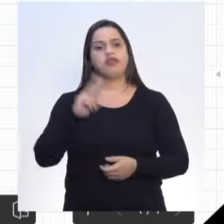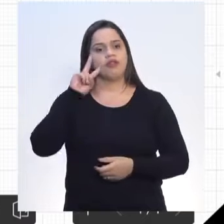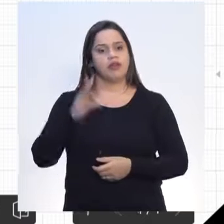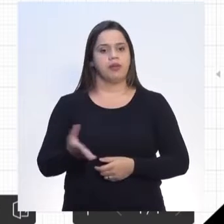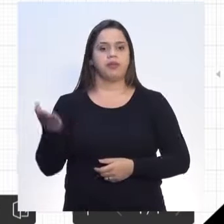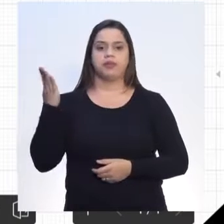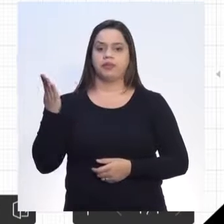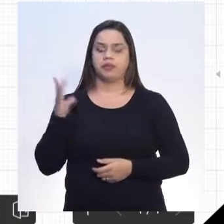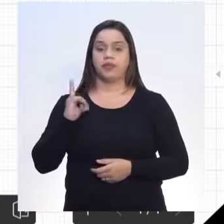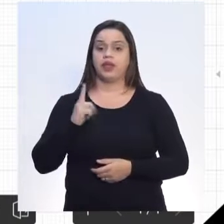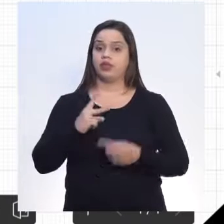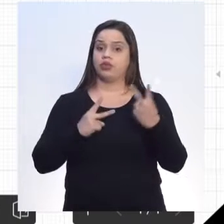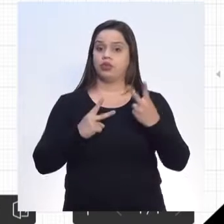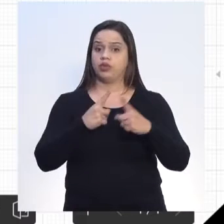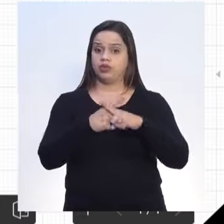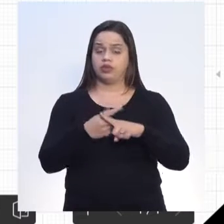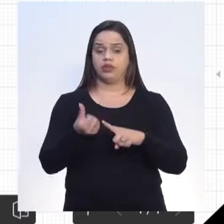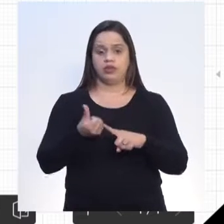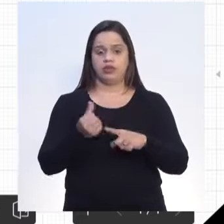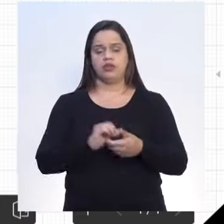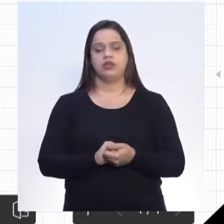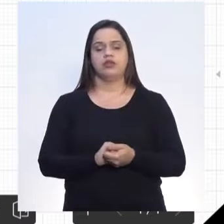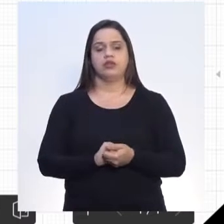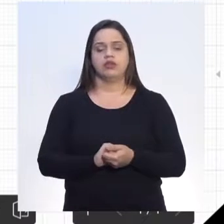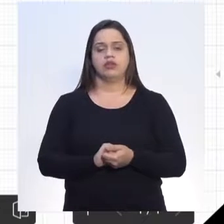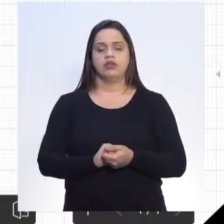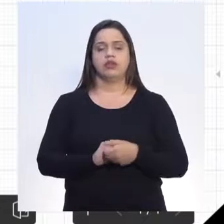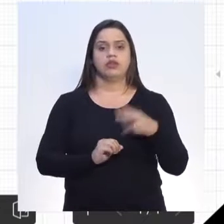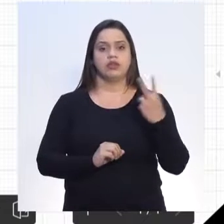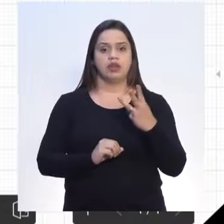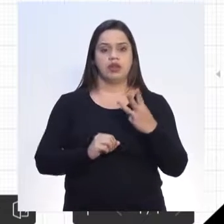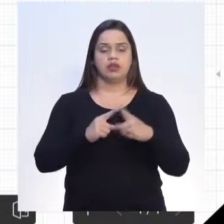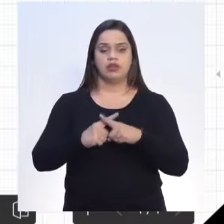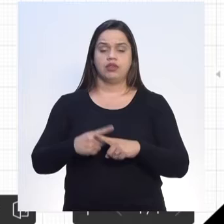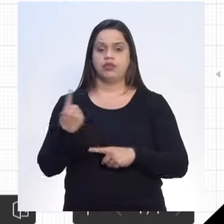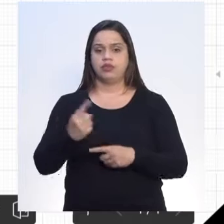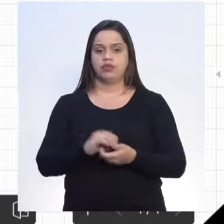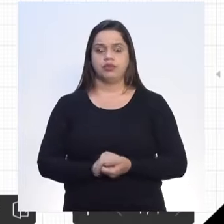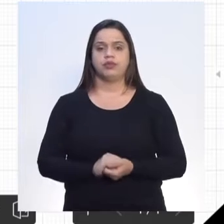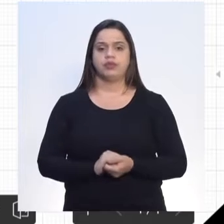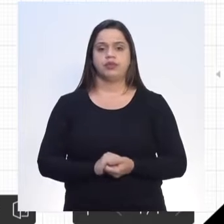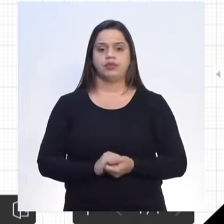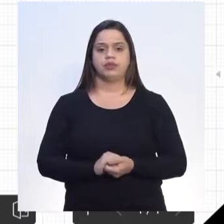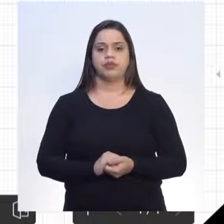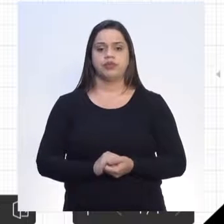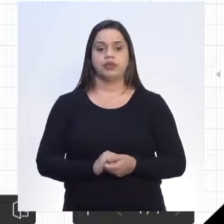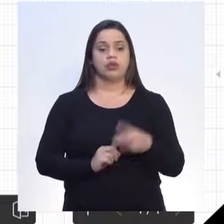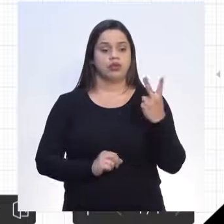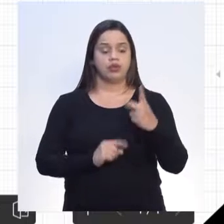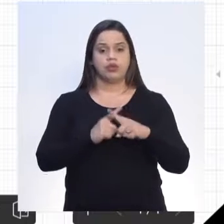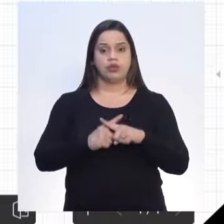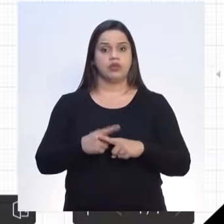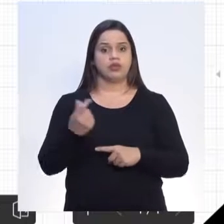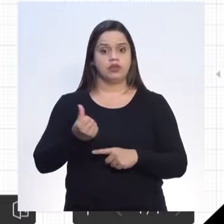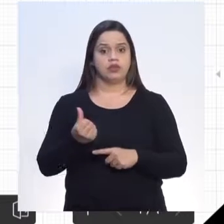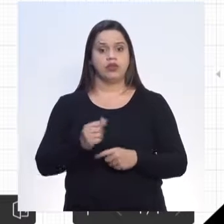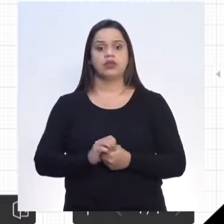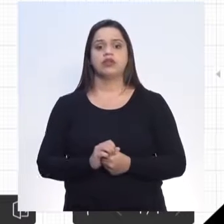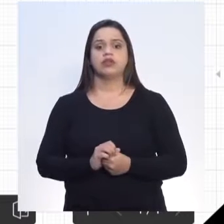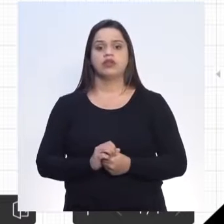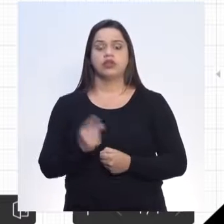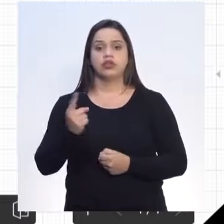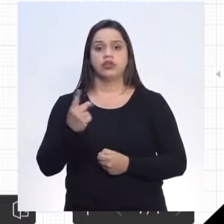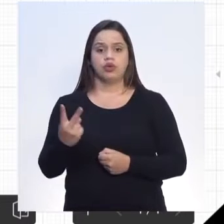tenho 2 vezes 6 e 3 vezes 1. 2 vezes 6 é 12, 3 vezes 1 é